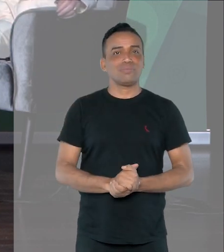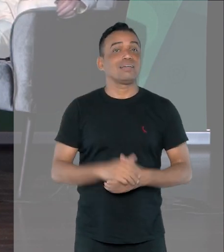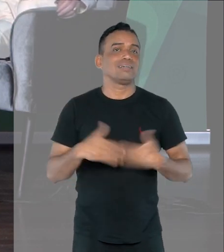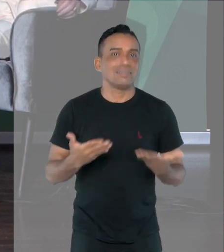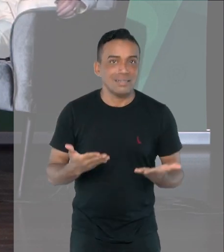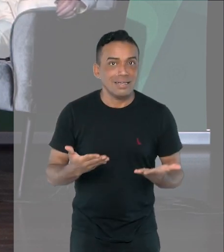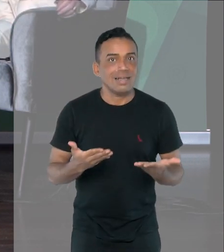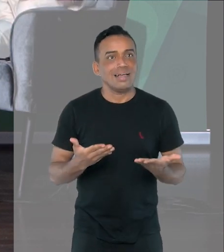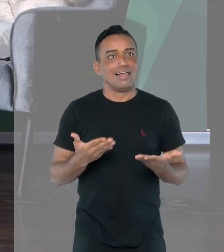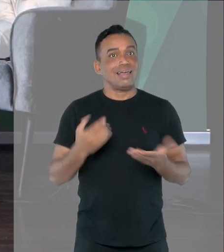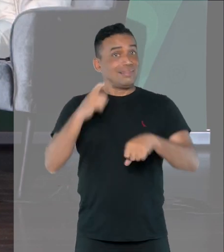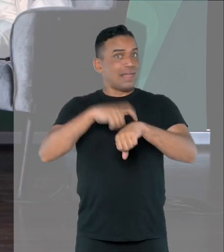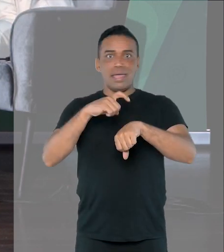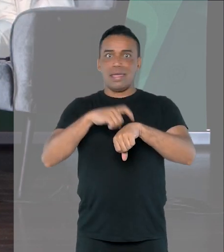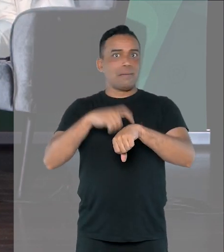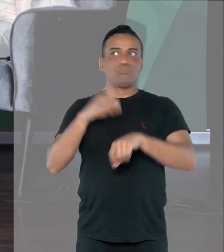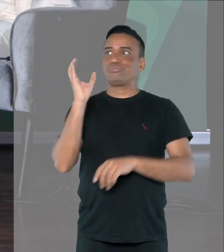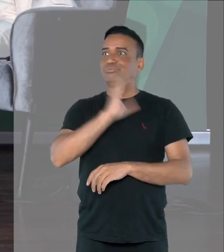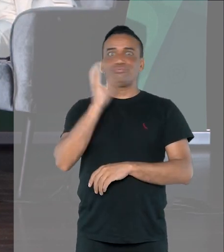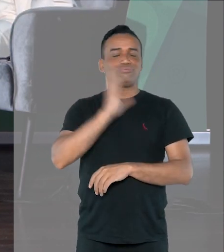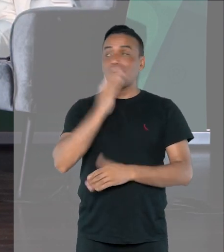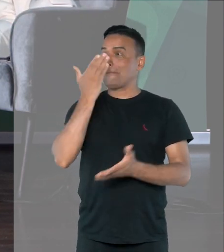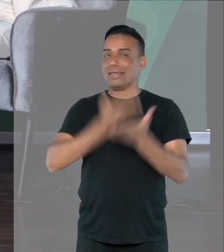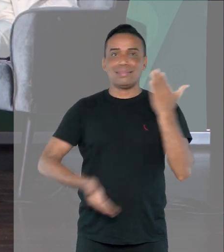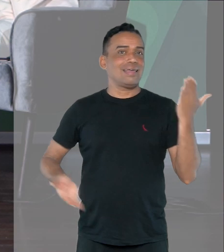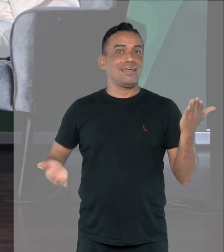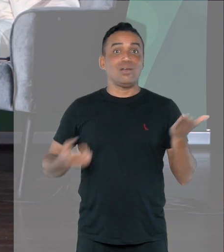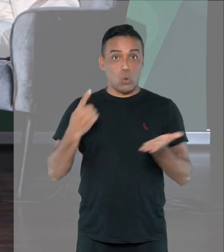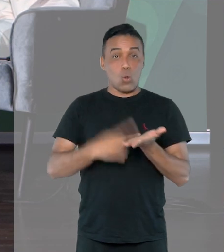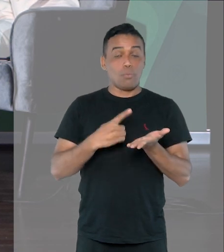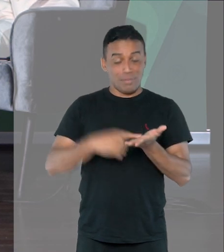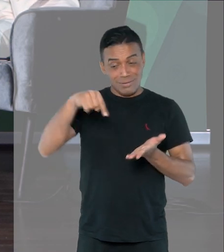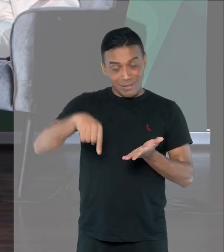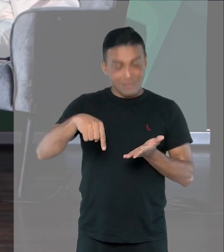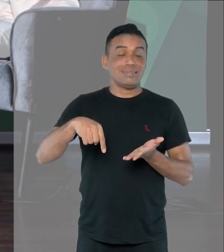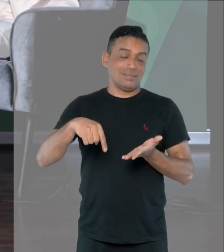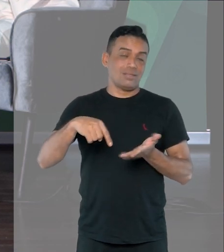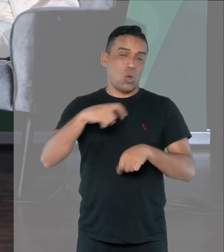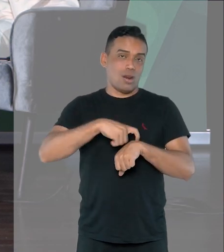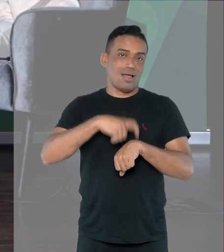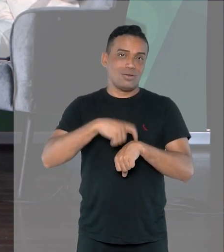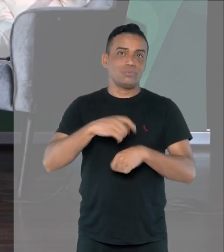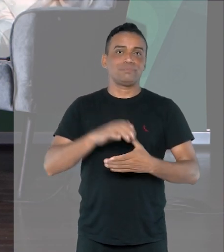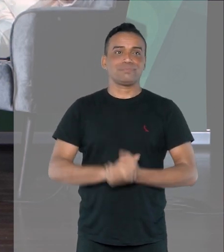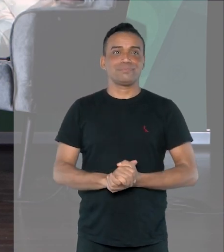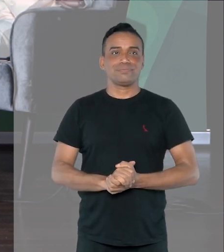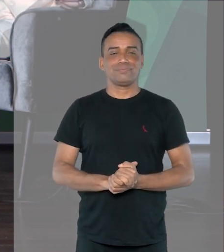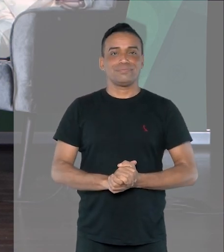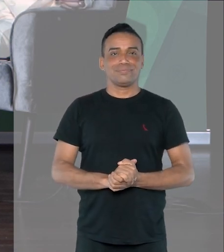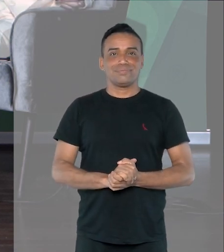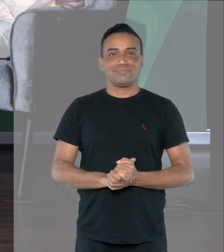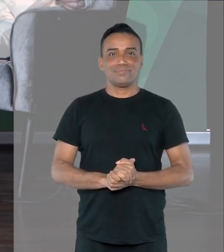Gente, a gente nem viu o tempo aqui passar, perdemos completamente a noção, a gente tem um compromisso com o horário aqui. Então, Mauro Alvim, se você não...